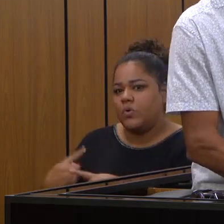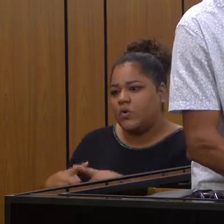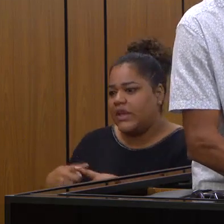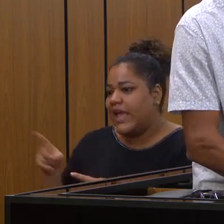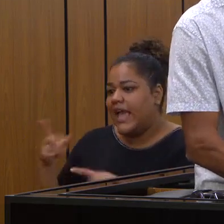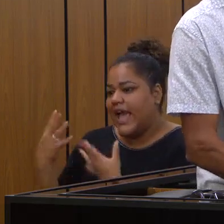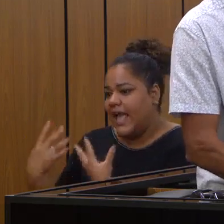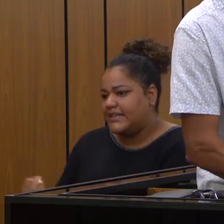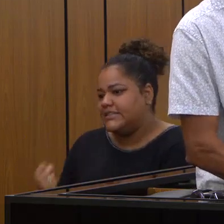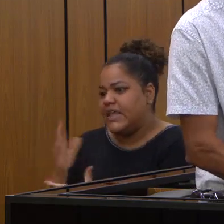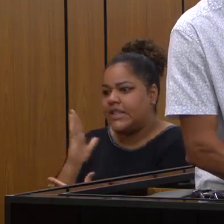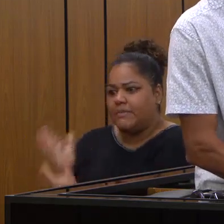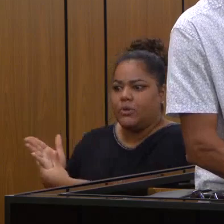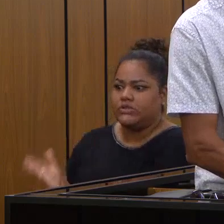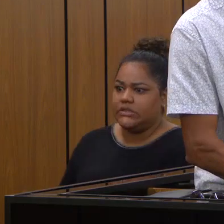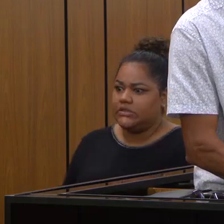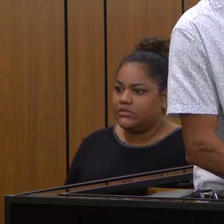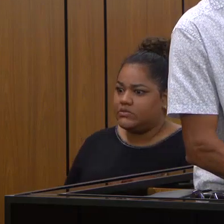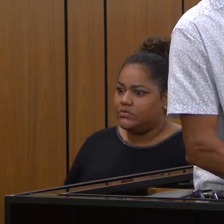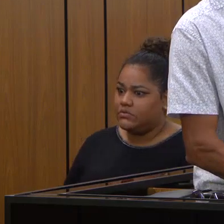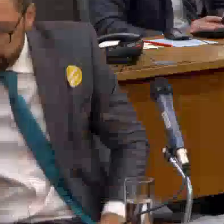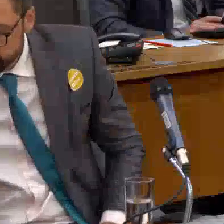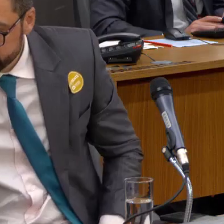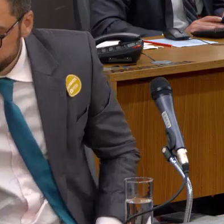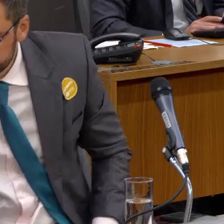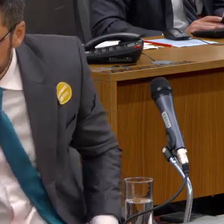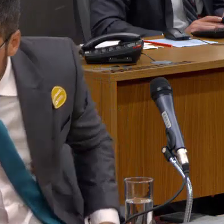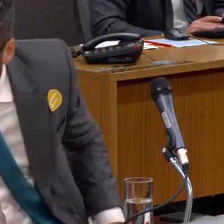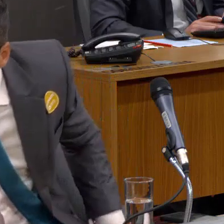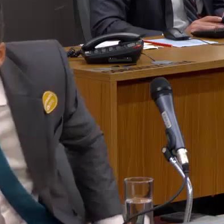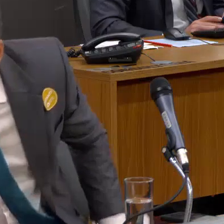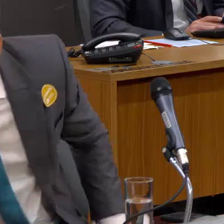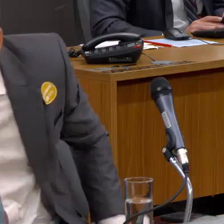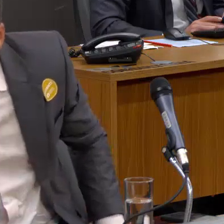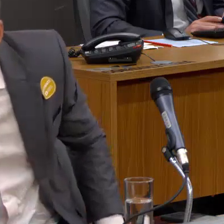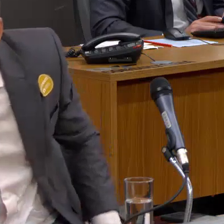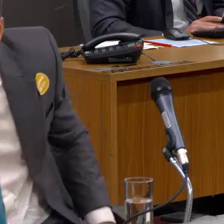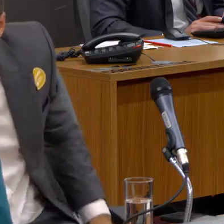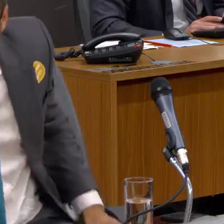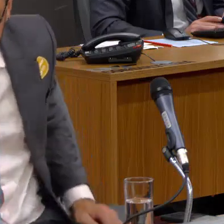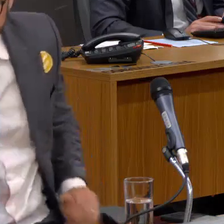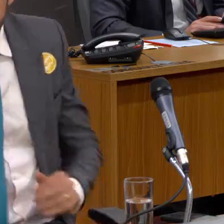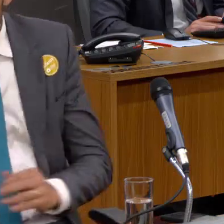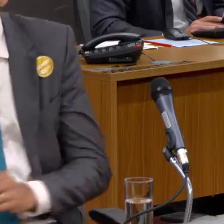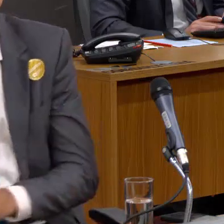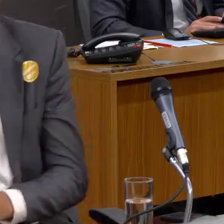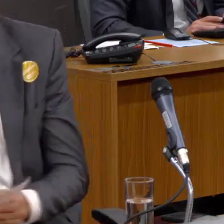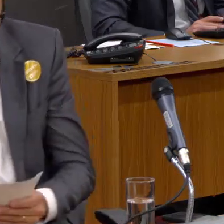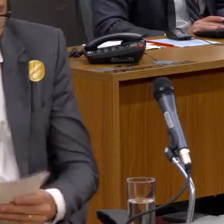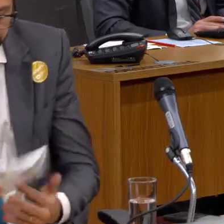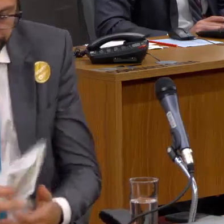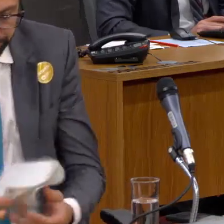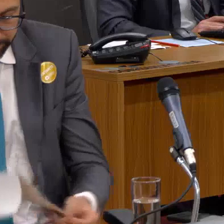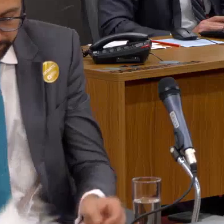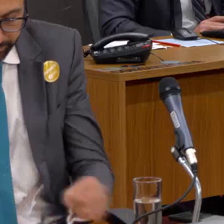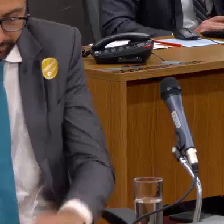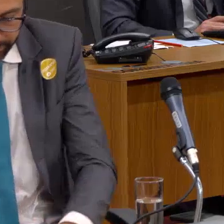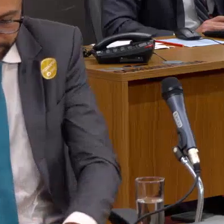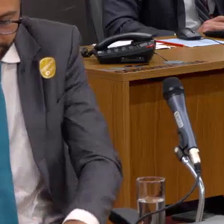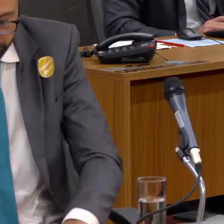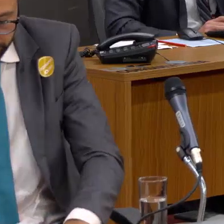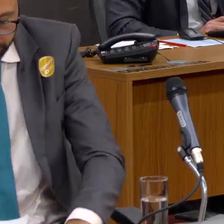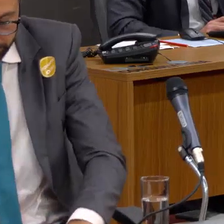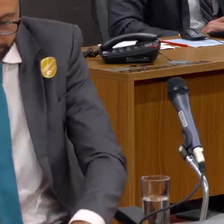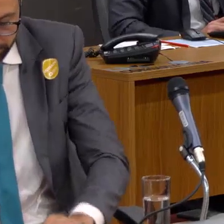aceitar esse tipo de atitude minha essa sua fala poderia chegar ao juiz da causa da sensibilizá-lo e